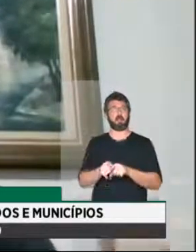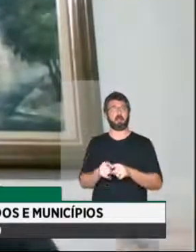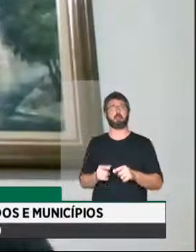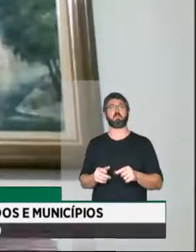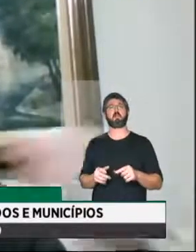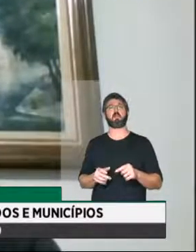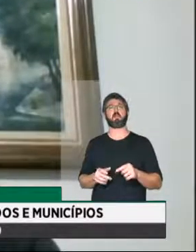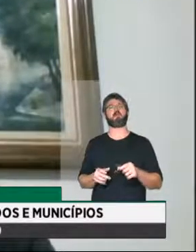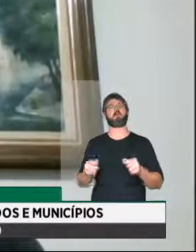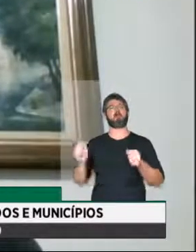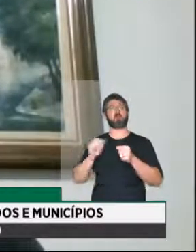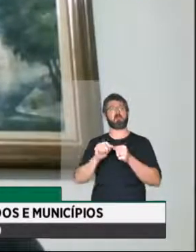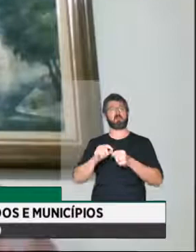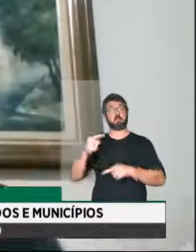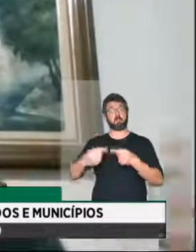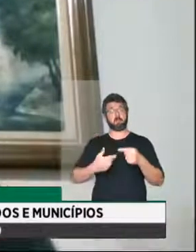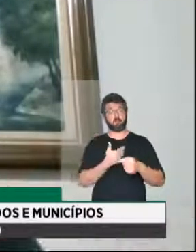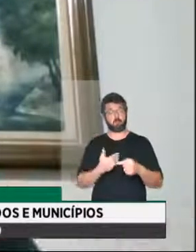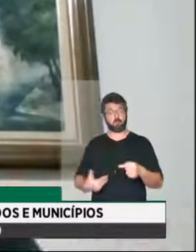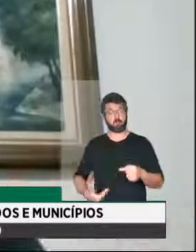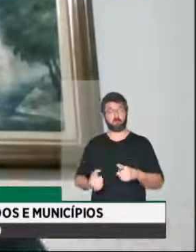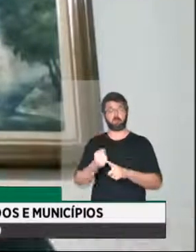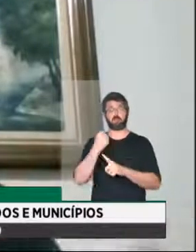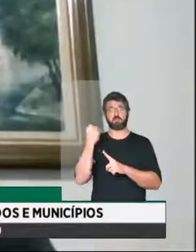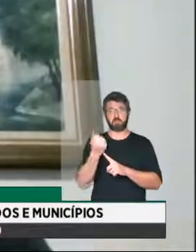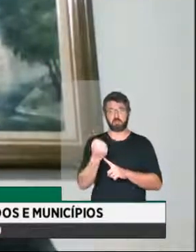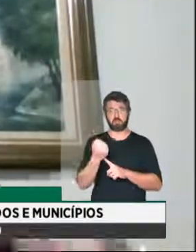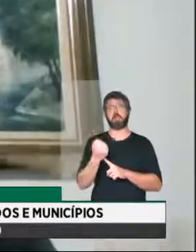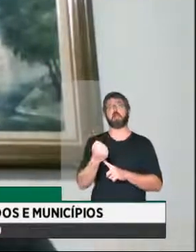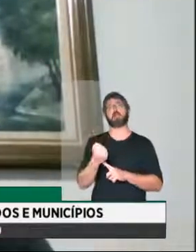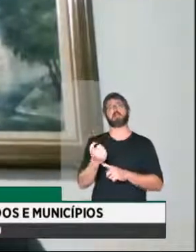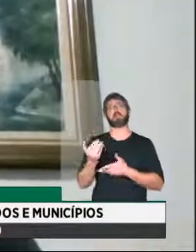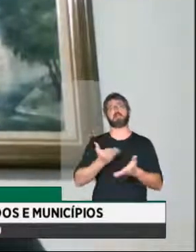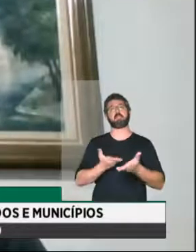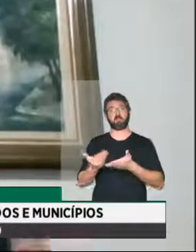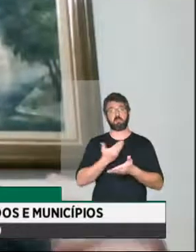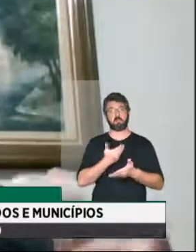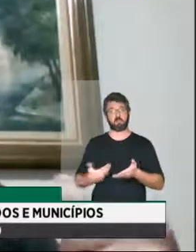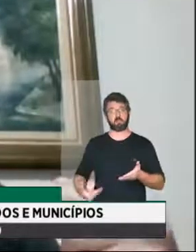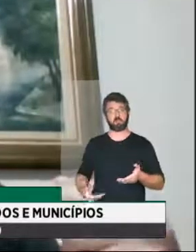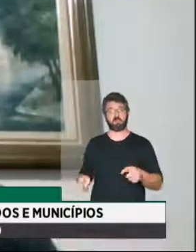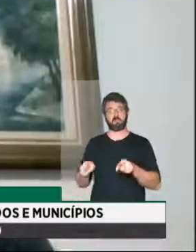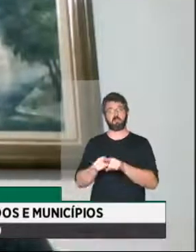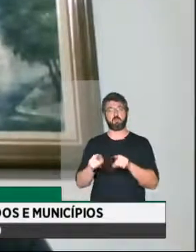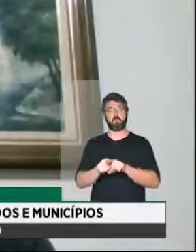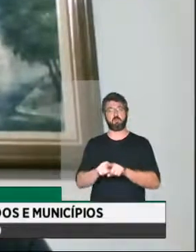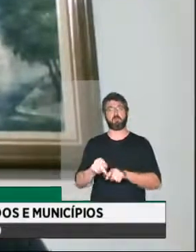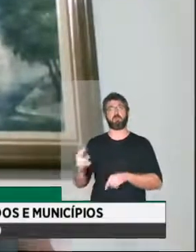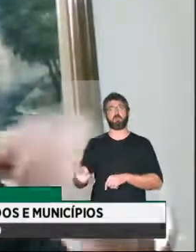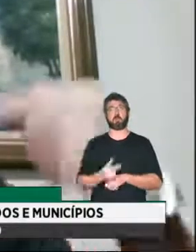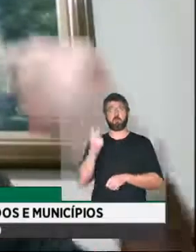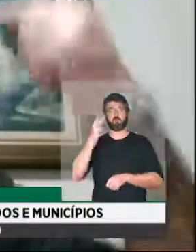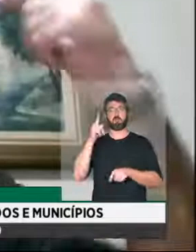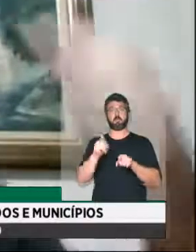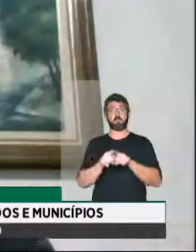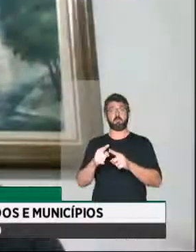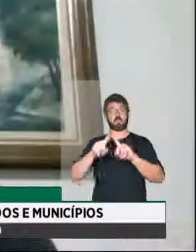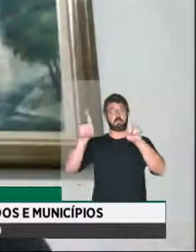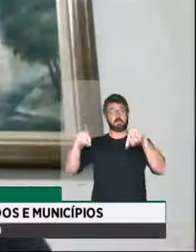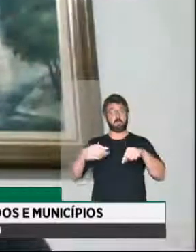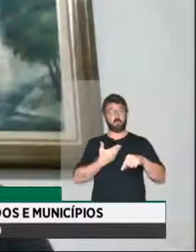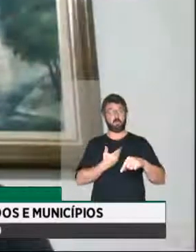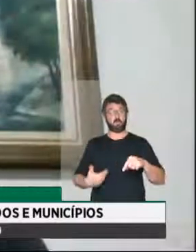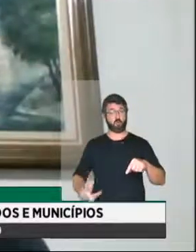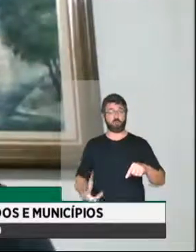fortalecimento de políticas públicas, políticas sociais e serviços públicos, valorizando, inclusive, os servidores